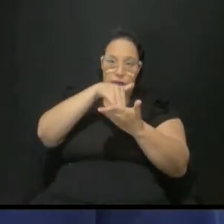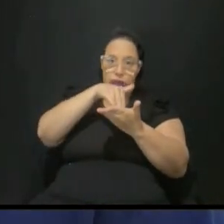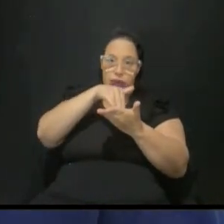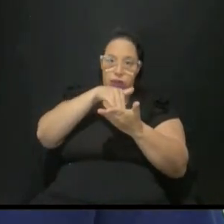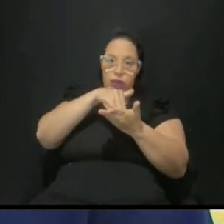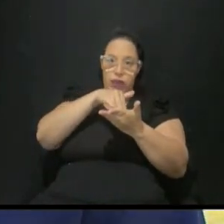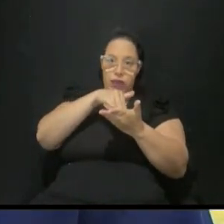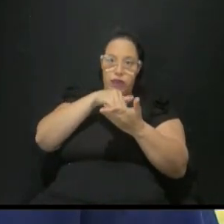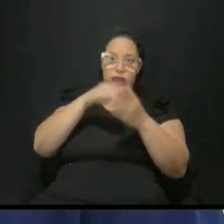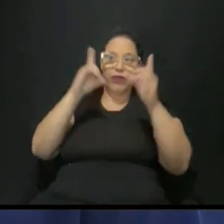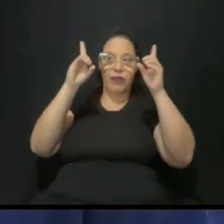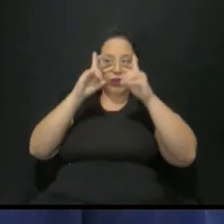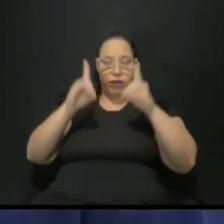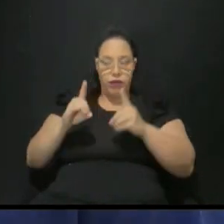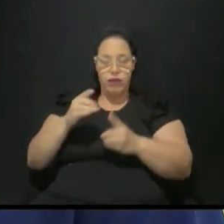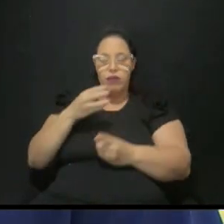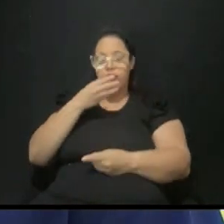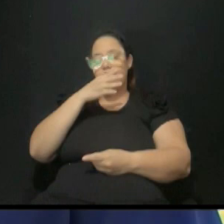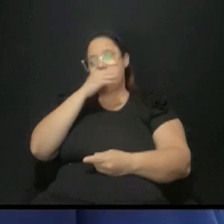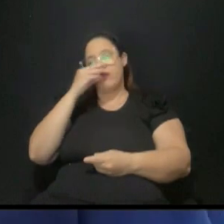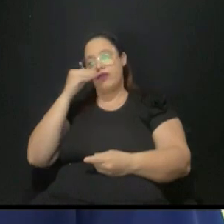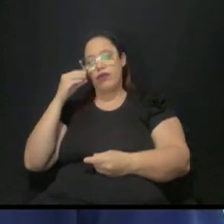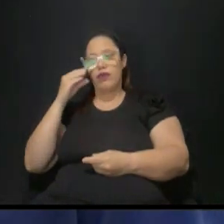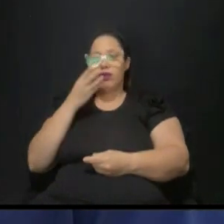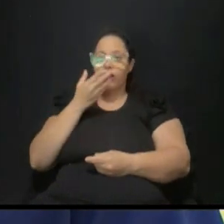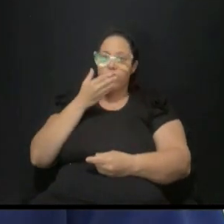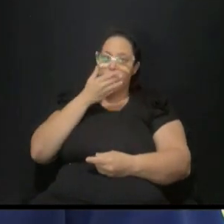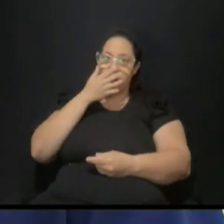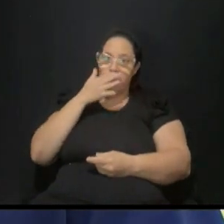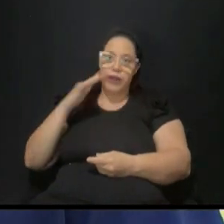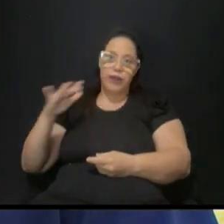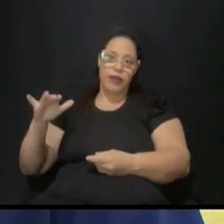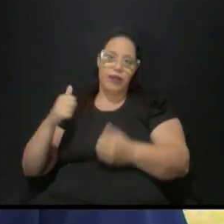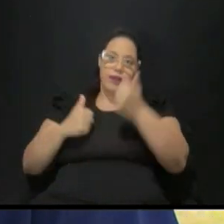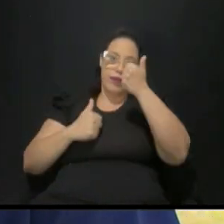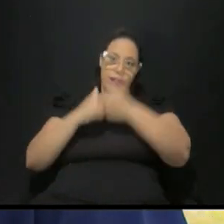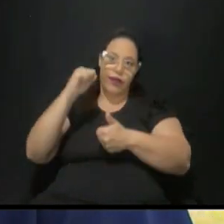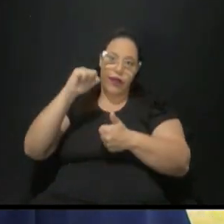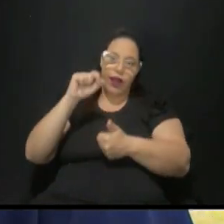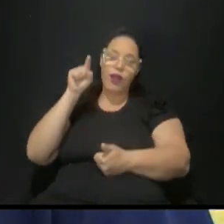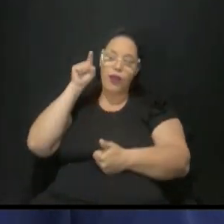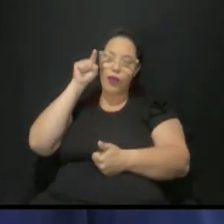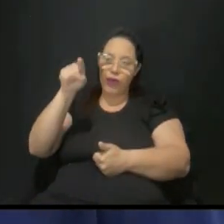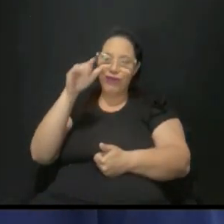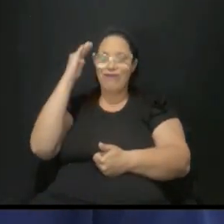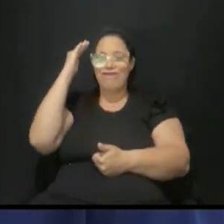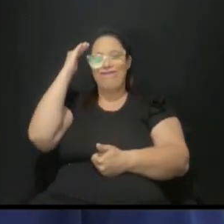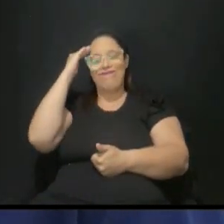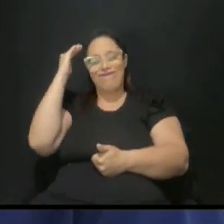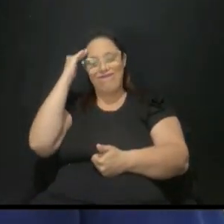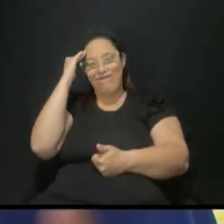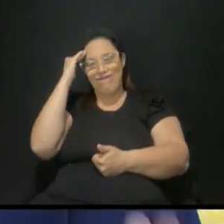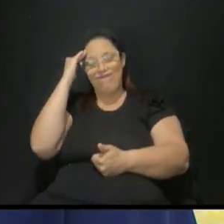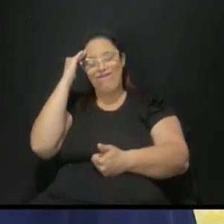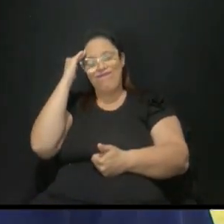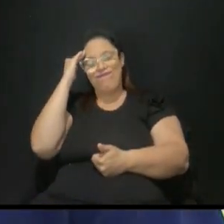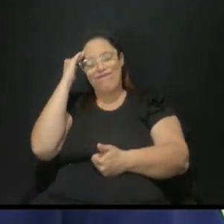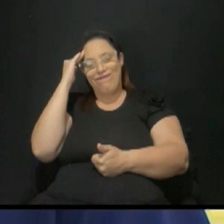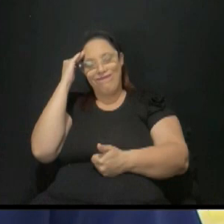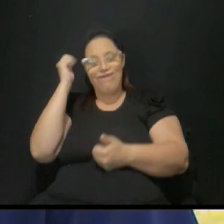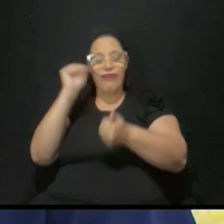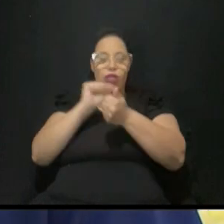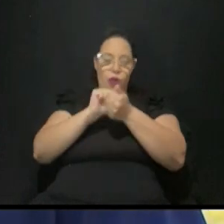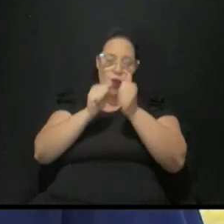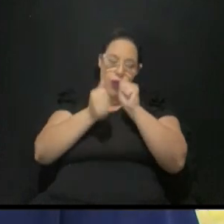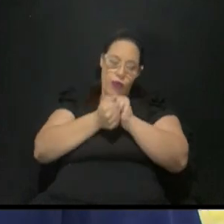esse adolescente, para fazer a prática esportiva, só lá eles vão saber o que é de verdade fazer um atletismo adaptado, conviver com